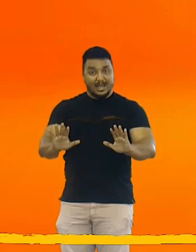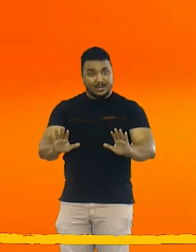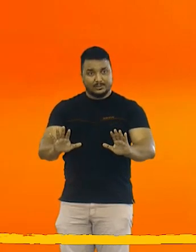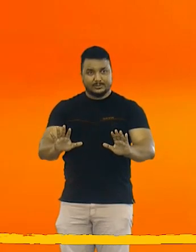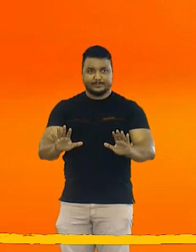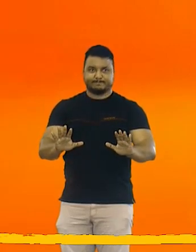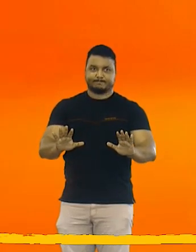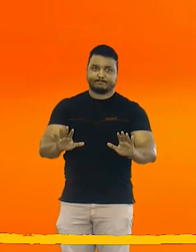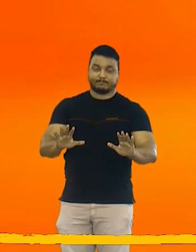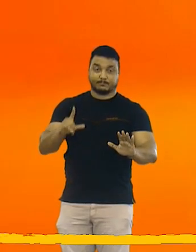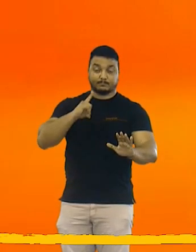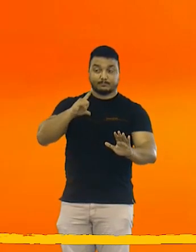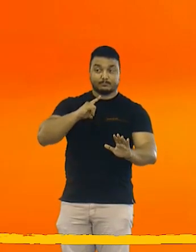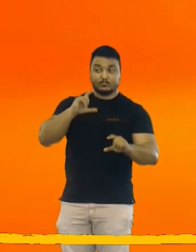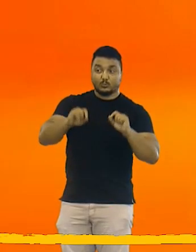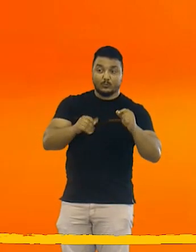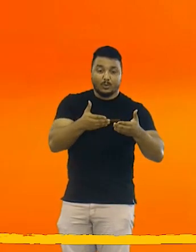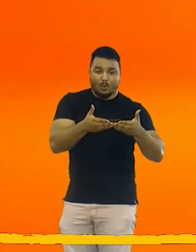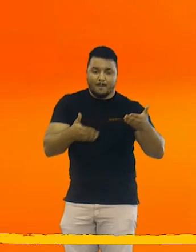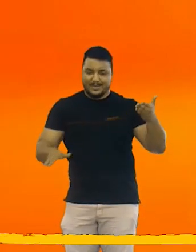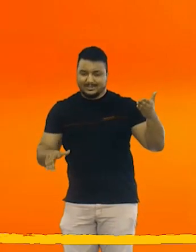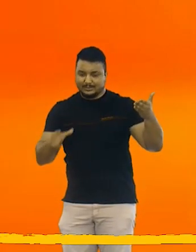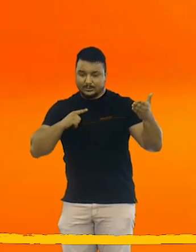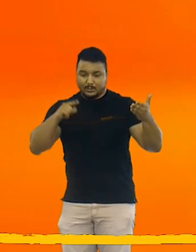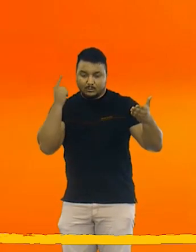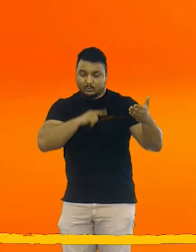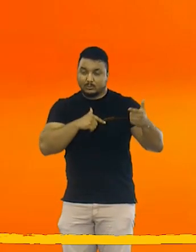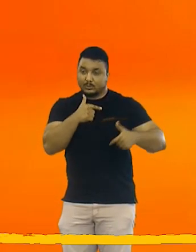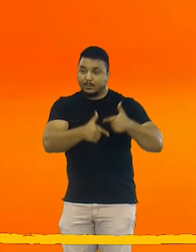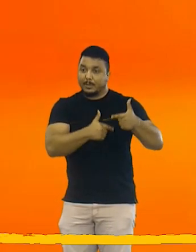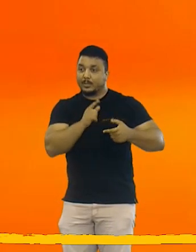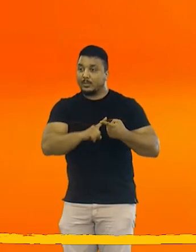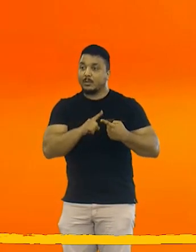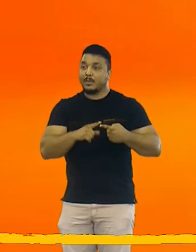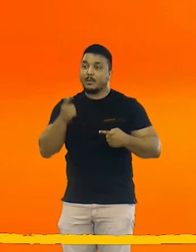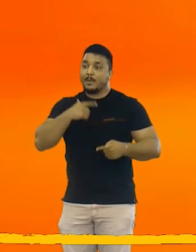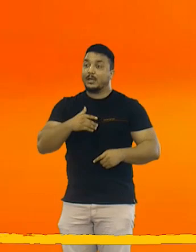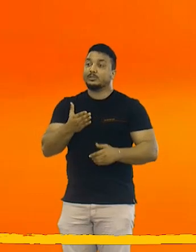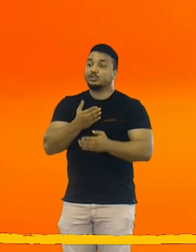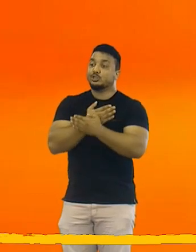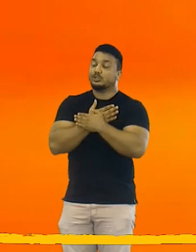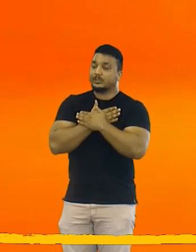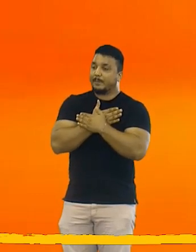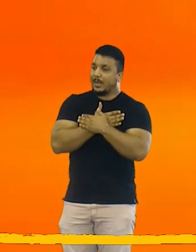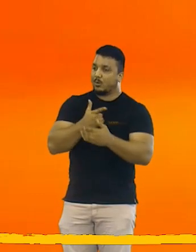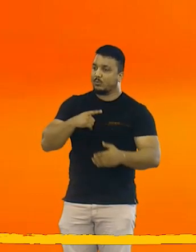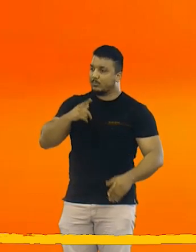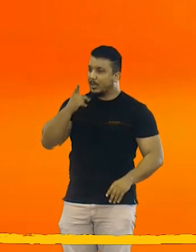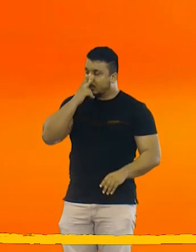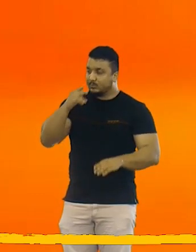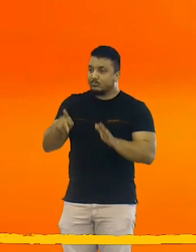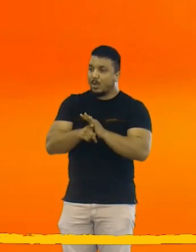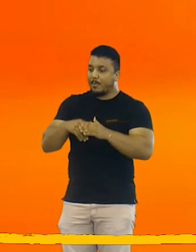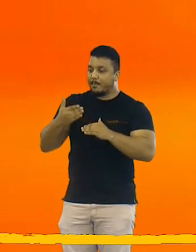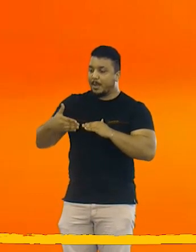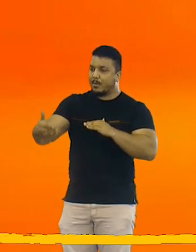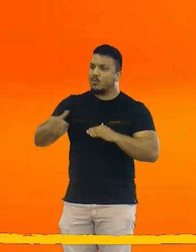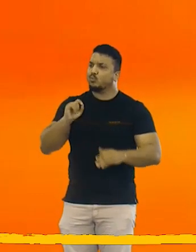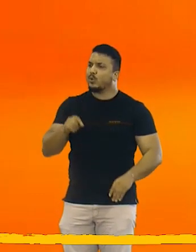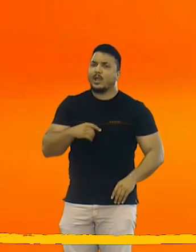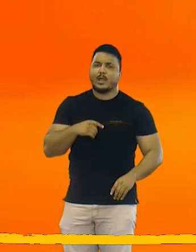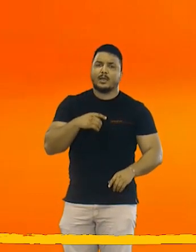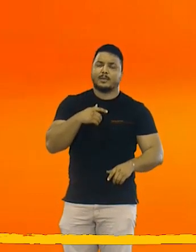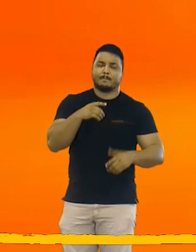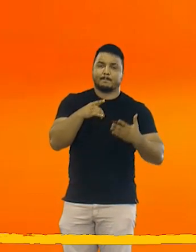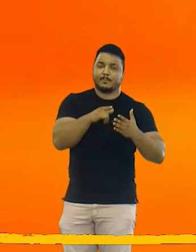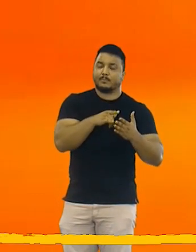todavia, ao mesmo tempo que eu aumento o emprego formal, eu aumento o desemprego estrutural. Galerinha, o que é